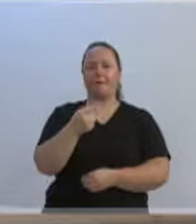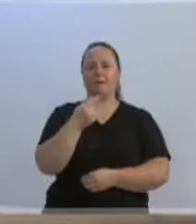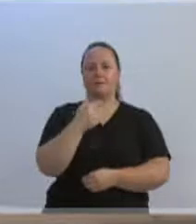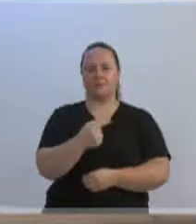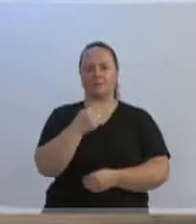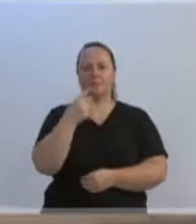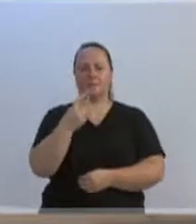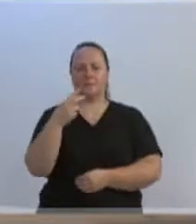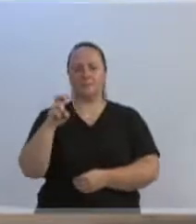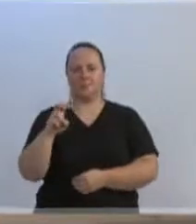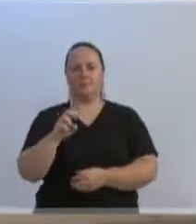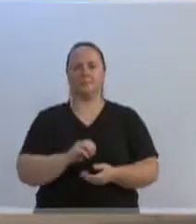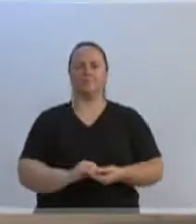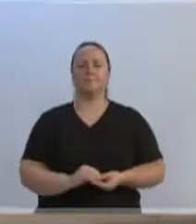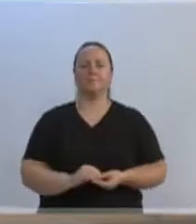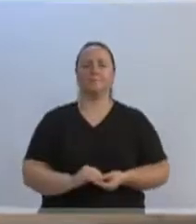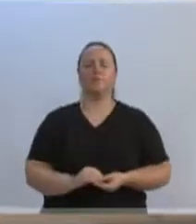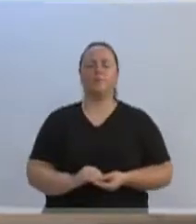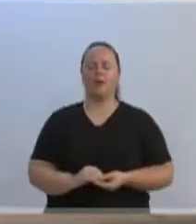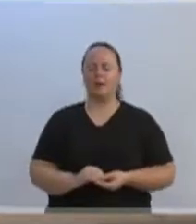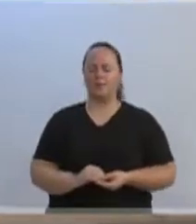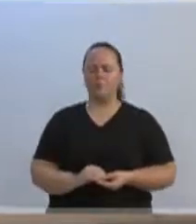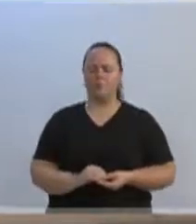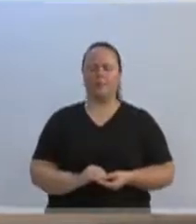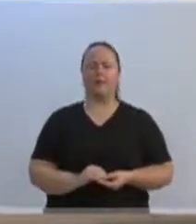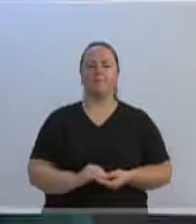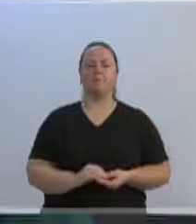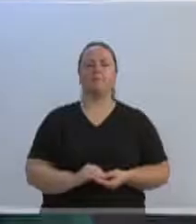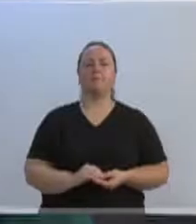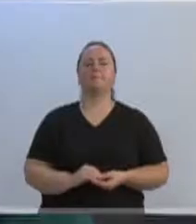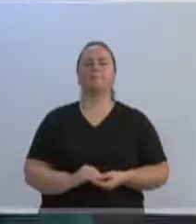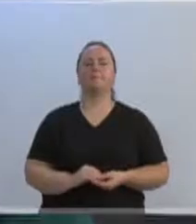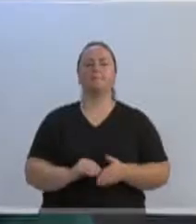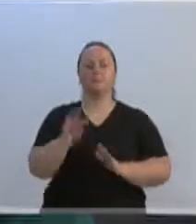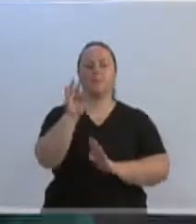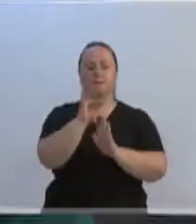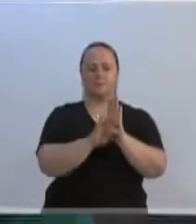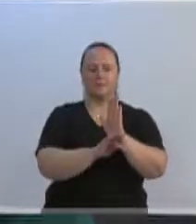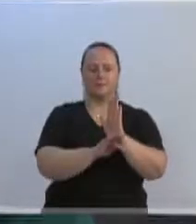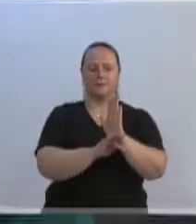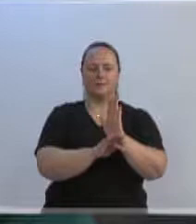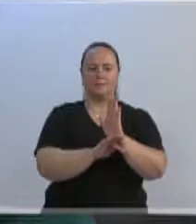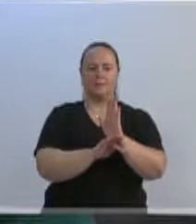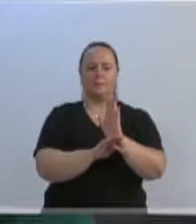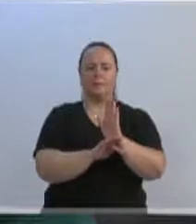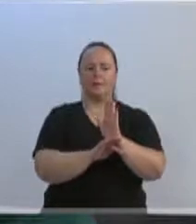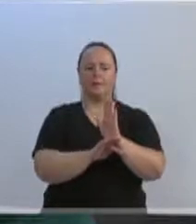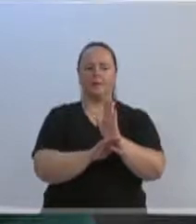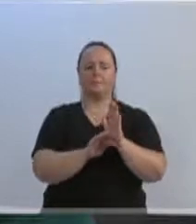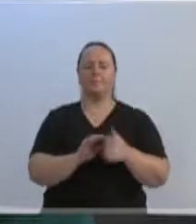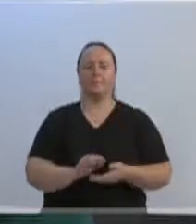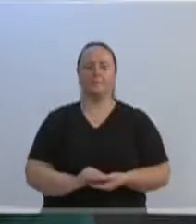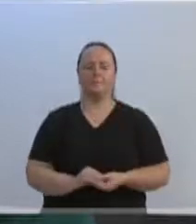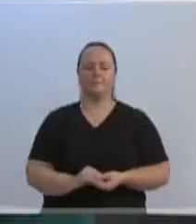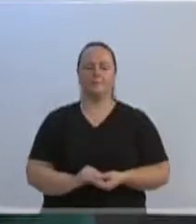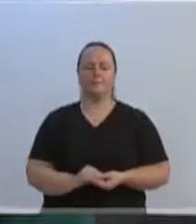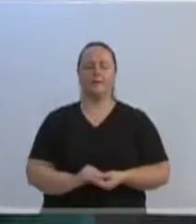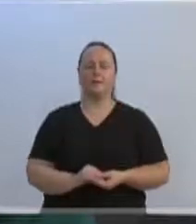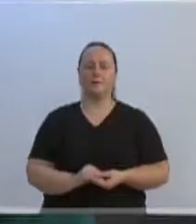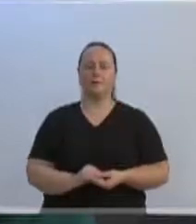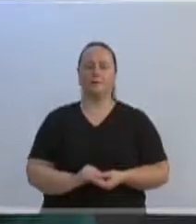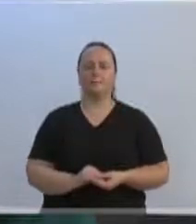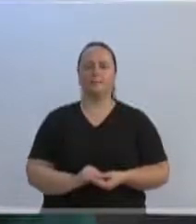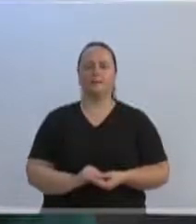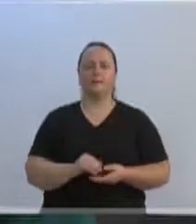diretoria legislativo mensagem mensagem número 88 de 2017 encaminhando o projeto de lei complementar em regime de